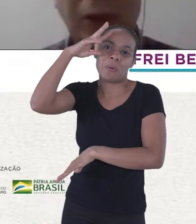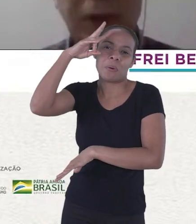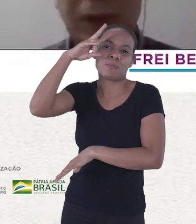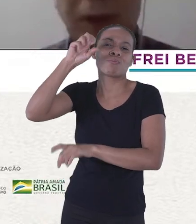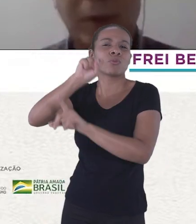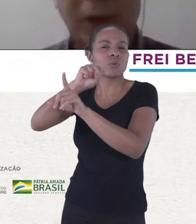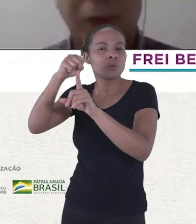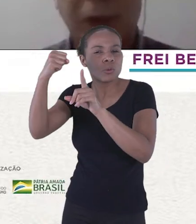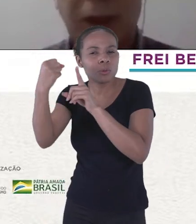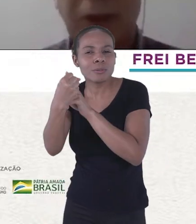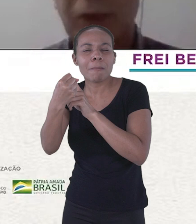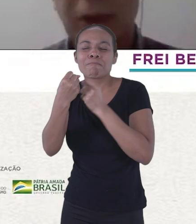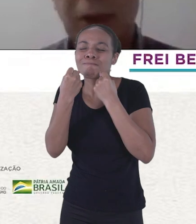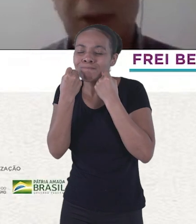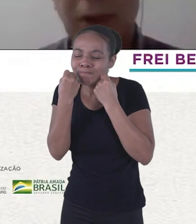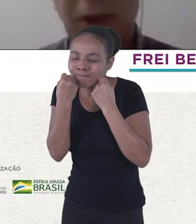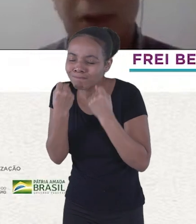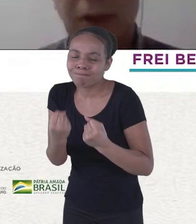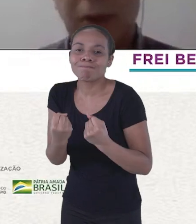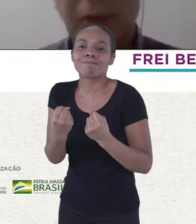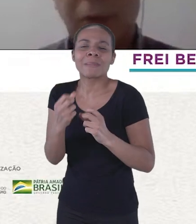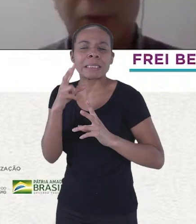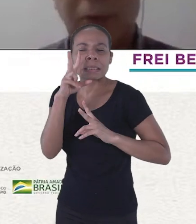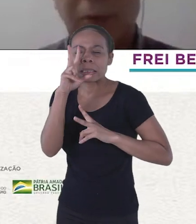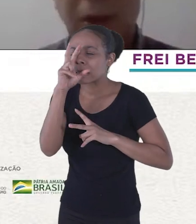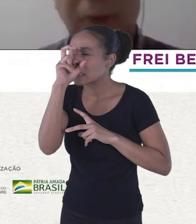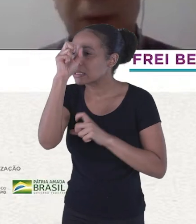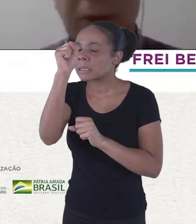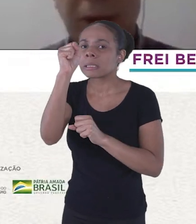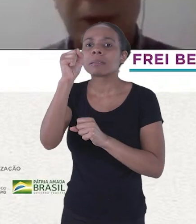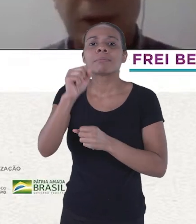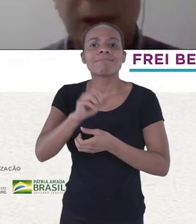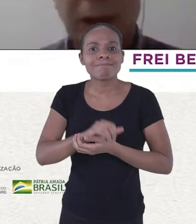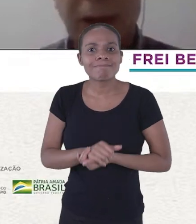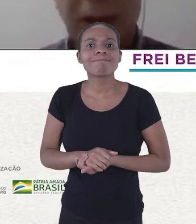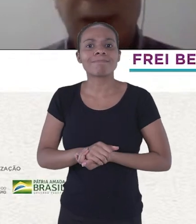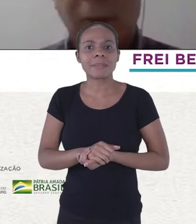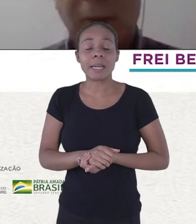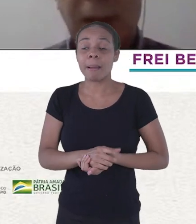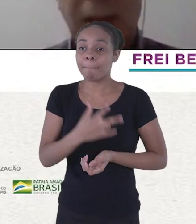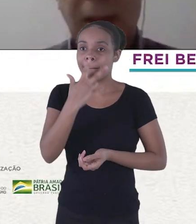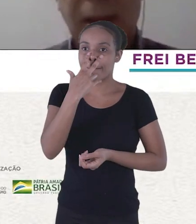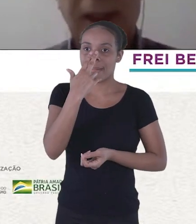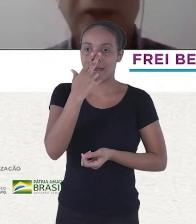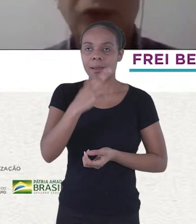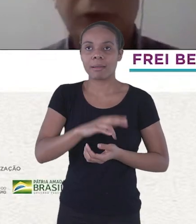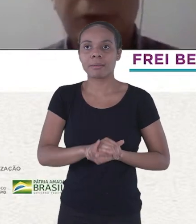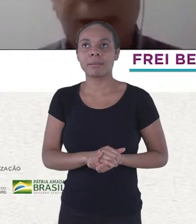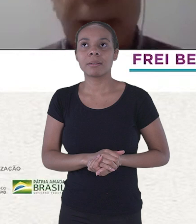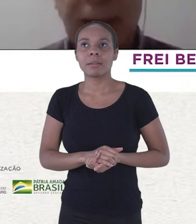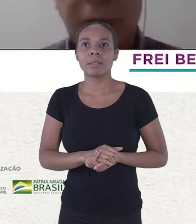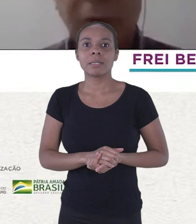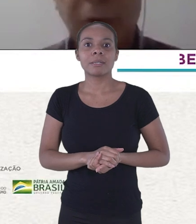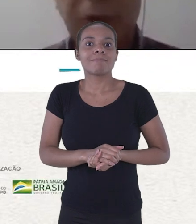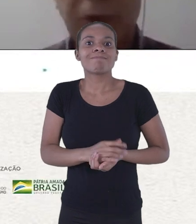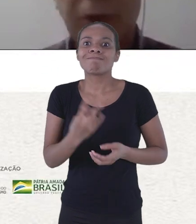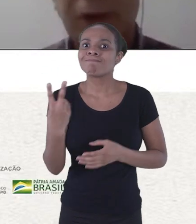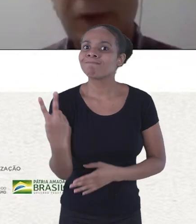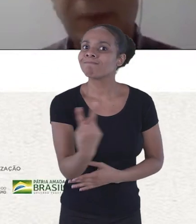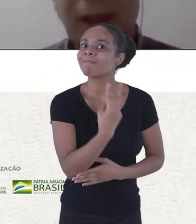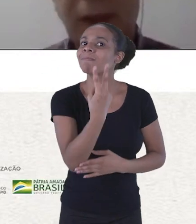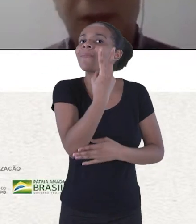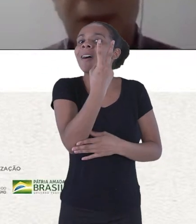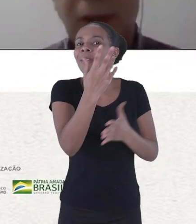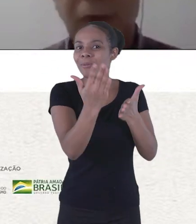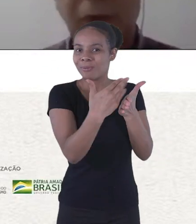histórico-social que é extremamente forte. Isso realmente dá uma grandiosidade, no bom sentido